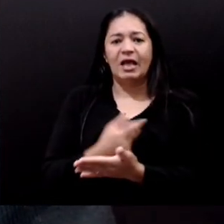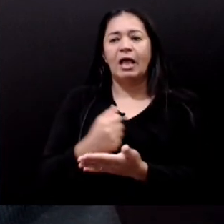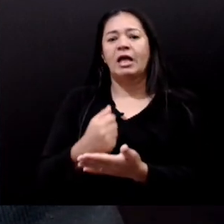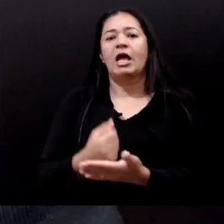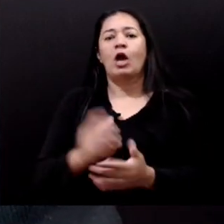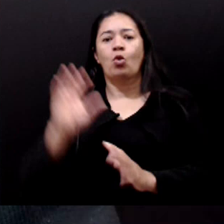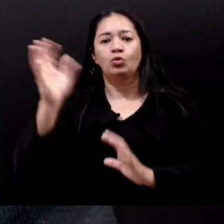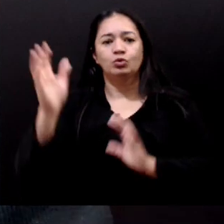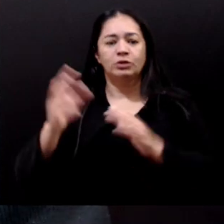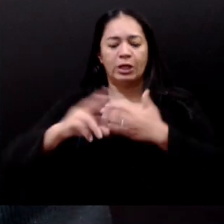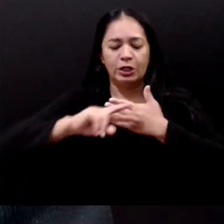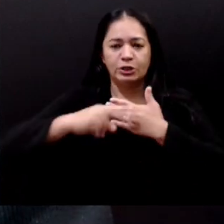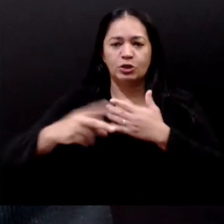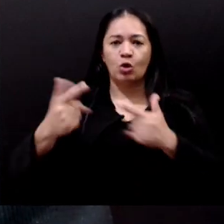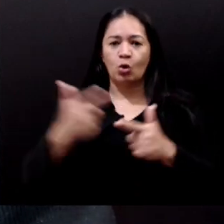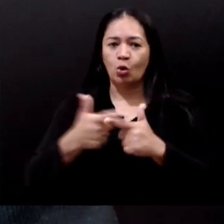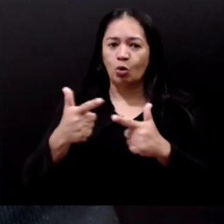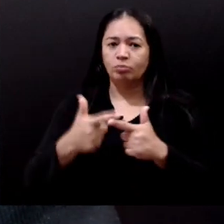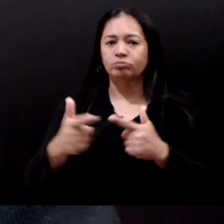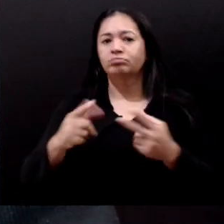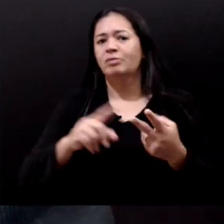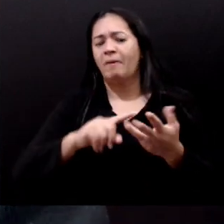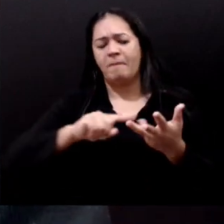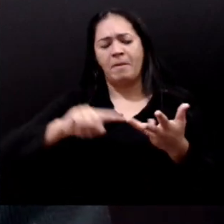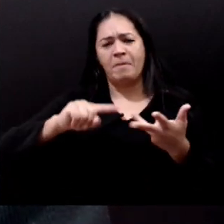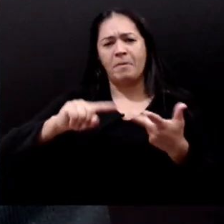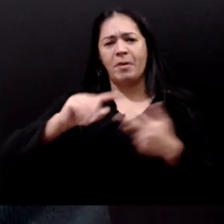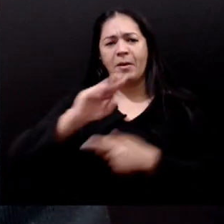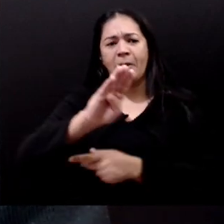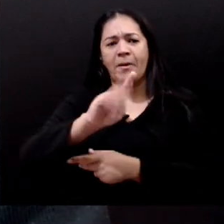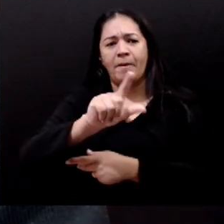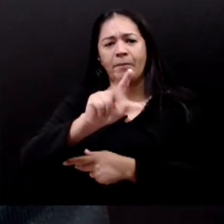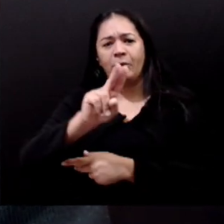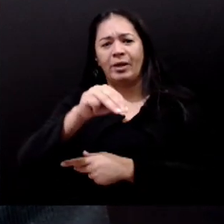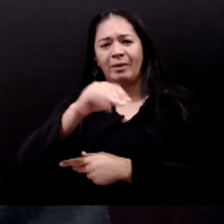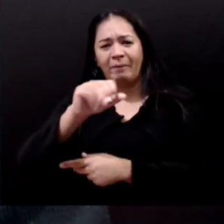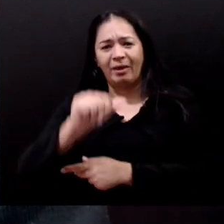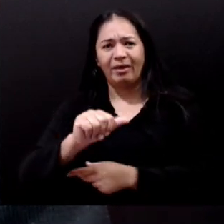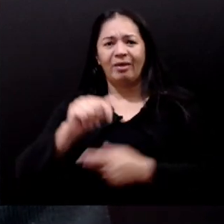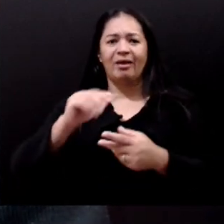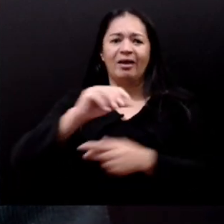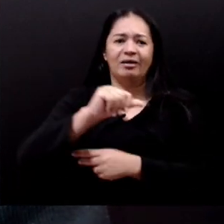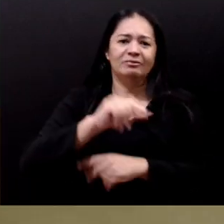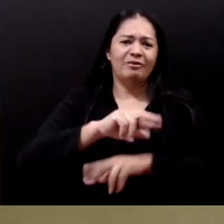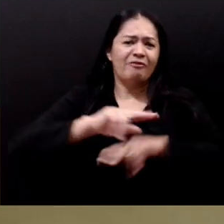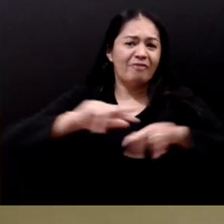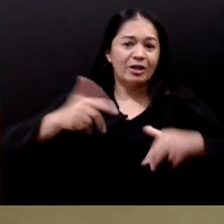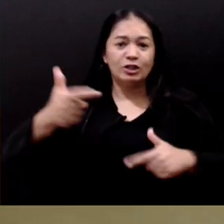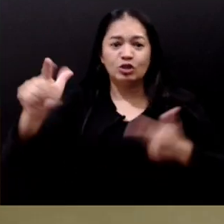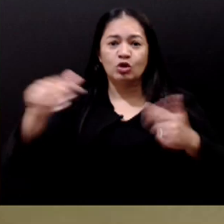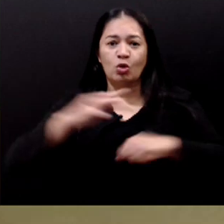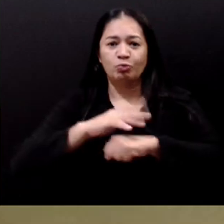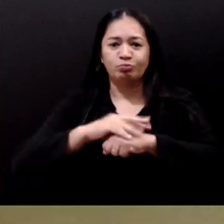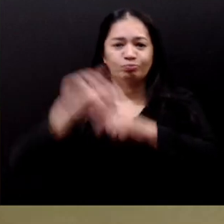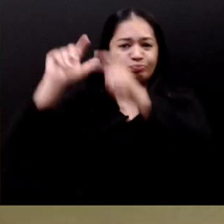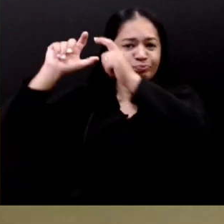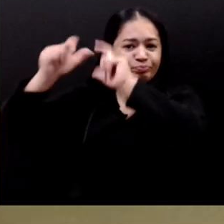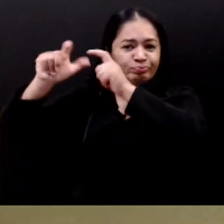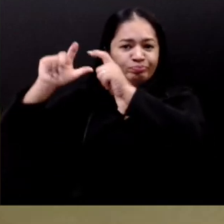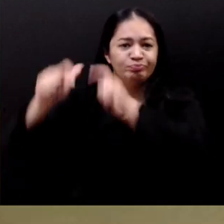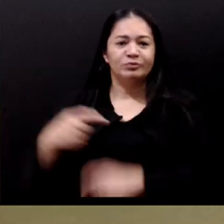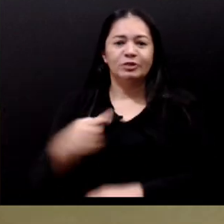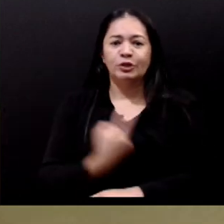bulimia, anorexia, né, e muitas Uhum. mais outras coisas também, né, que a gente sabe que isso tudo para na clínica. Então, né, a gente fala de